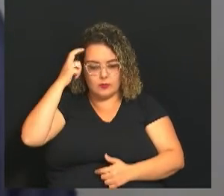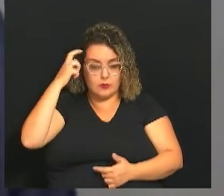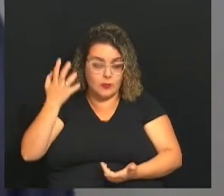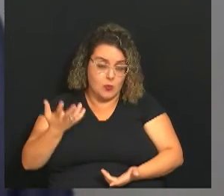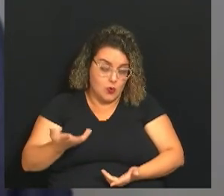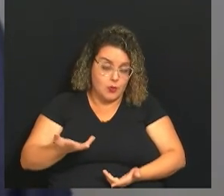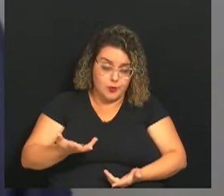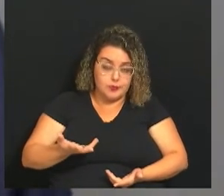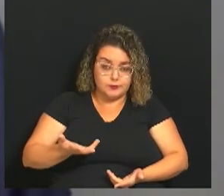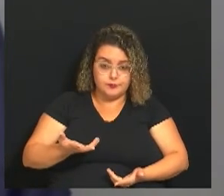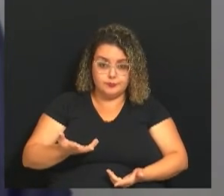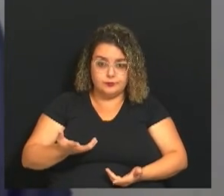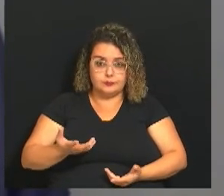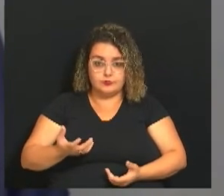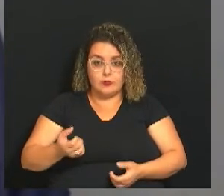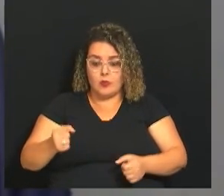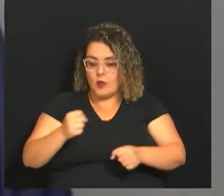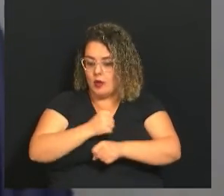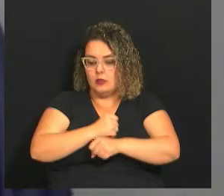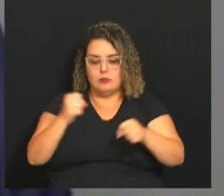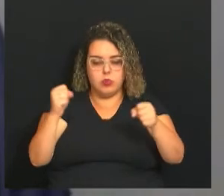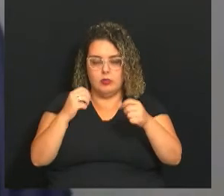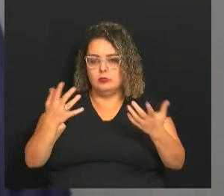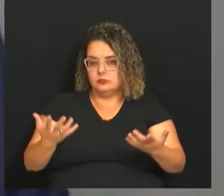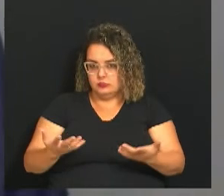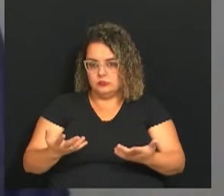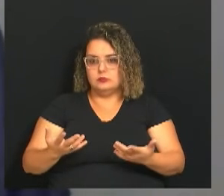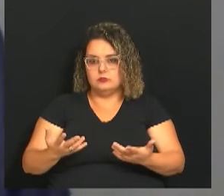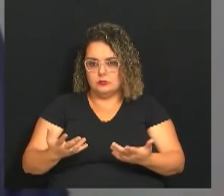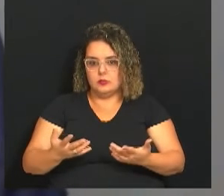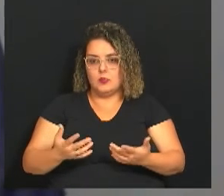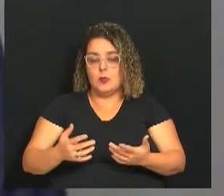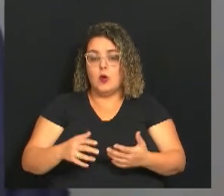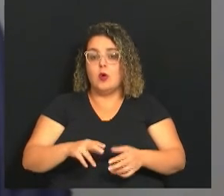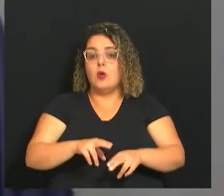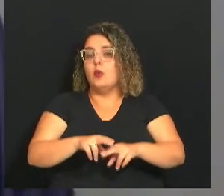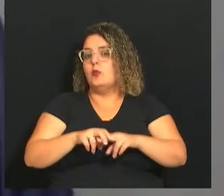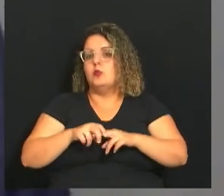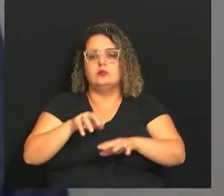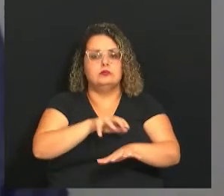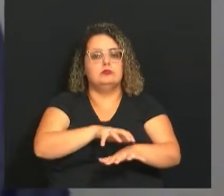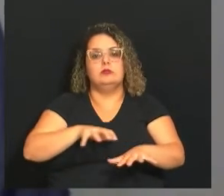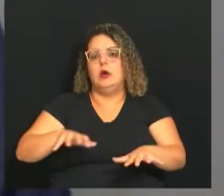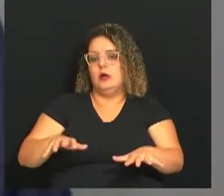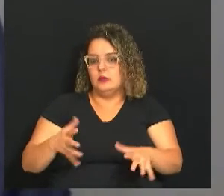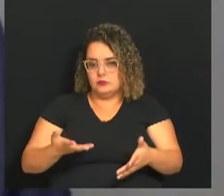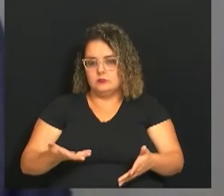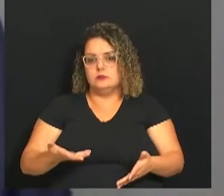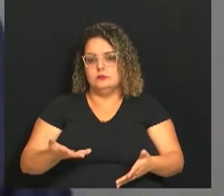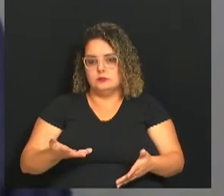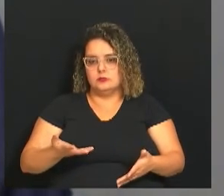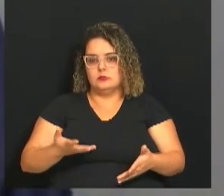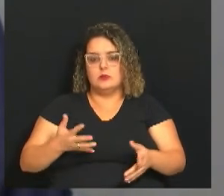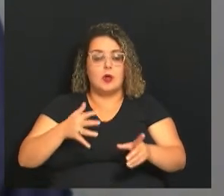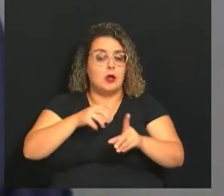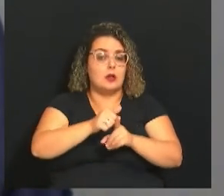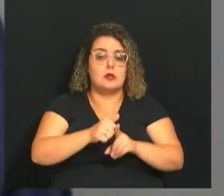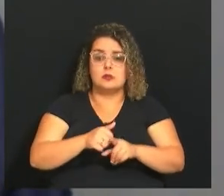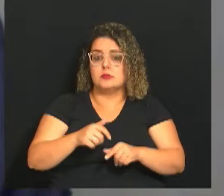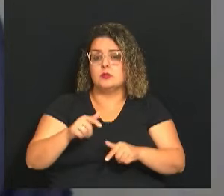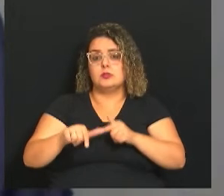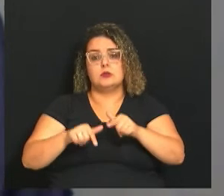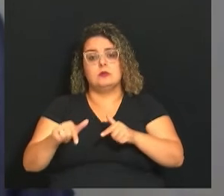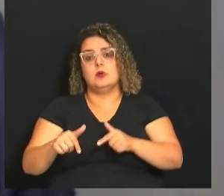é uma bomba relógio. Por isso que a gente tem tantos afastamentos hoje por conta de acidentes de trabalho decorrentes do uso de